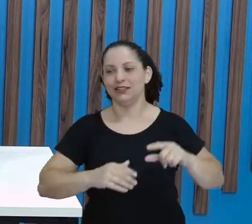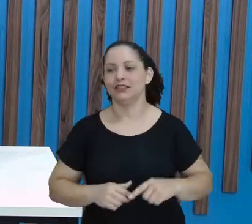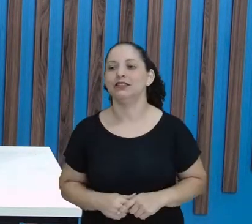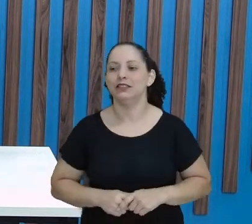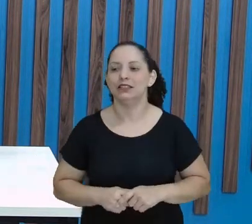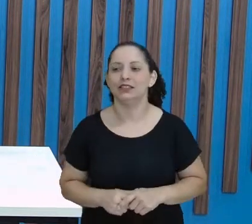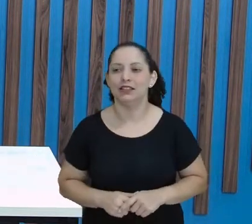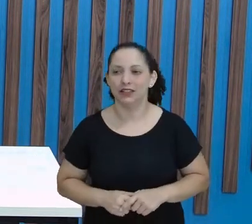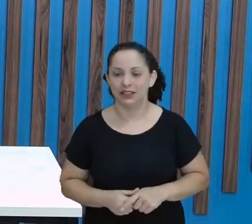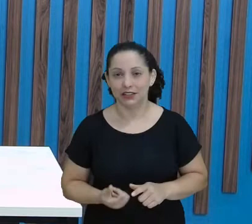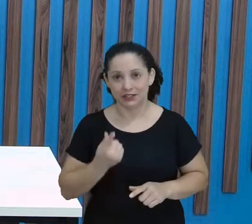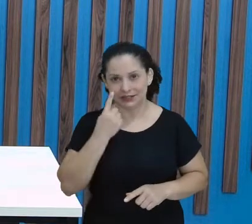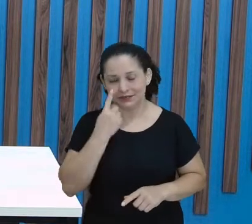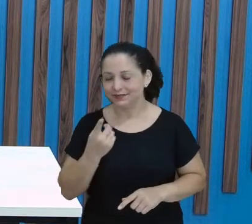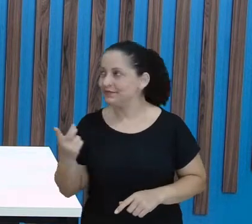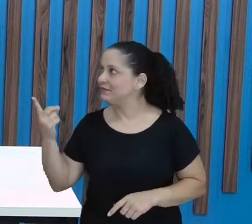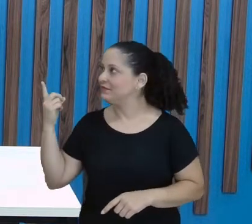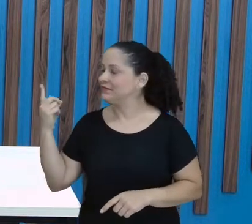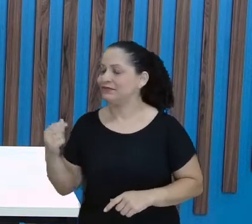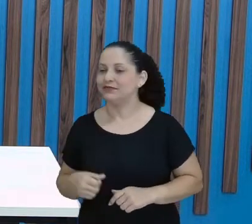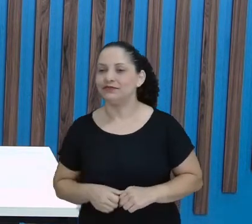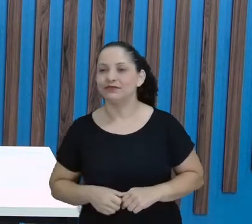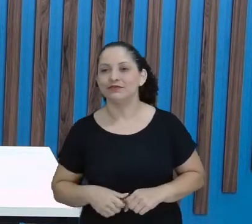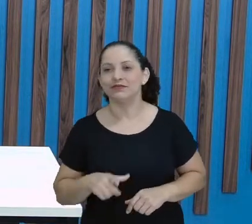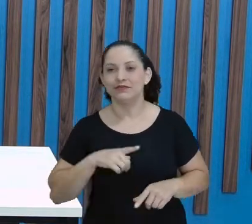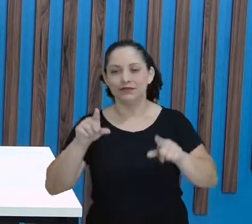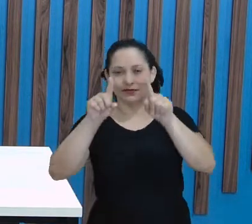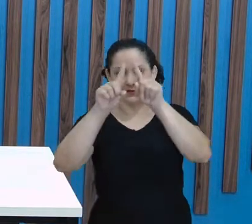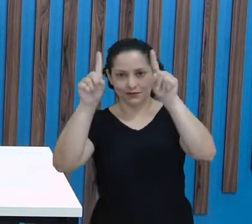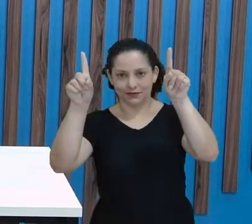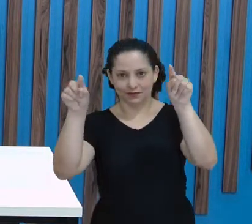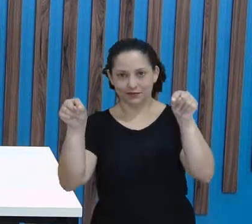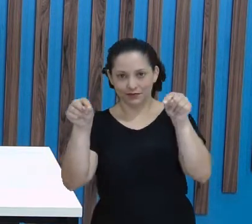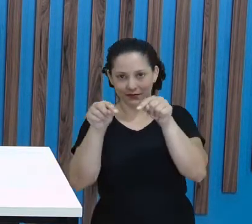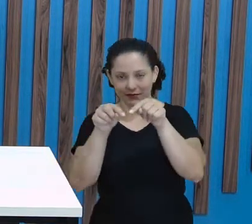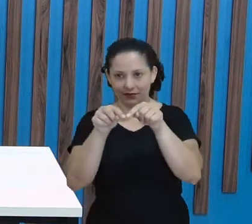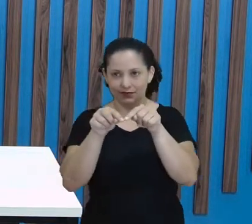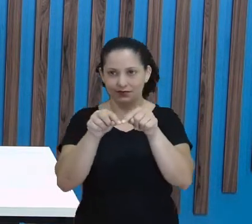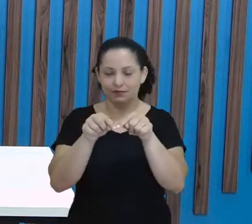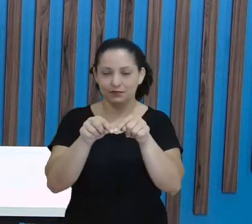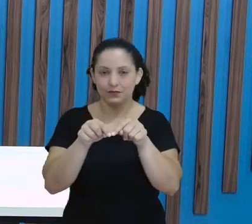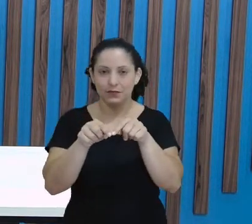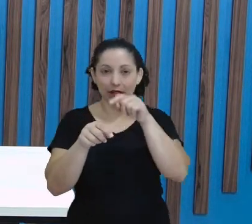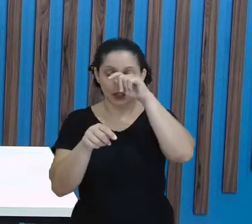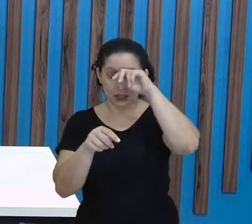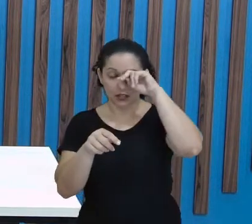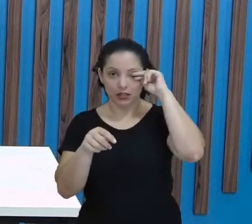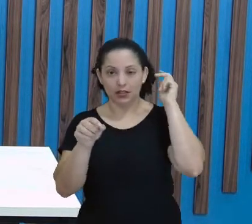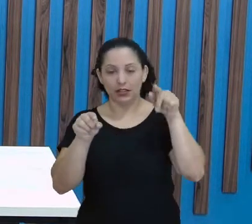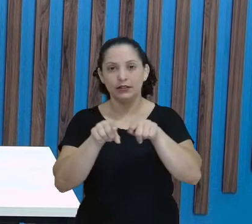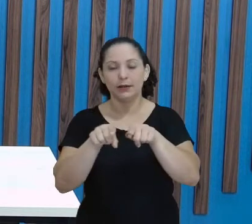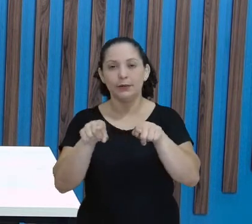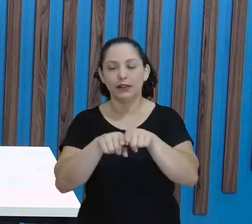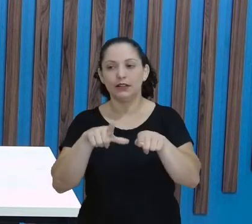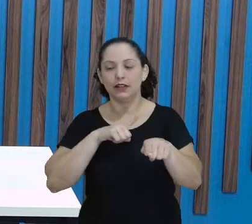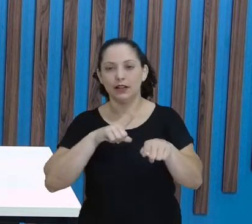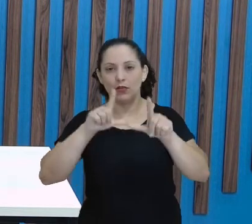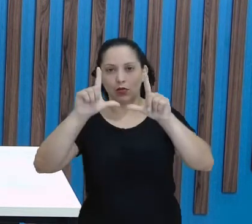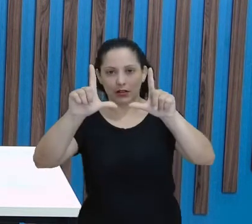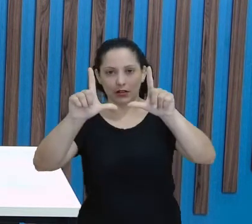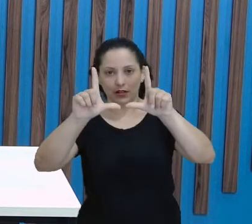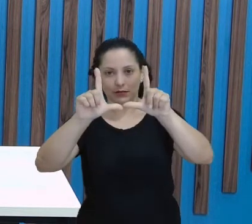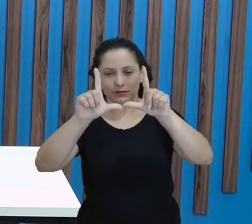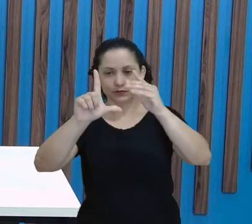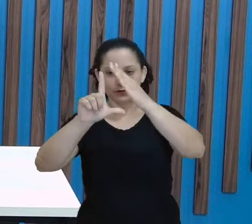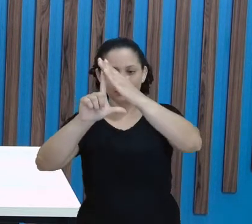ó, esse triângulo, eu tenho o quadrado inteiro, né, que ele está aqui, e o triângulo é a metade do